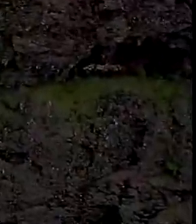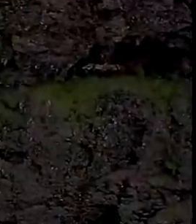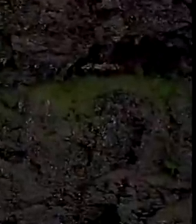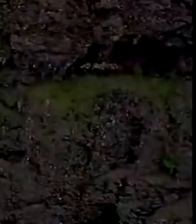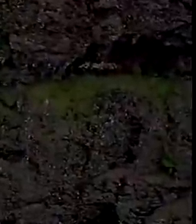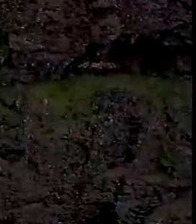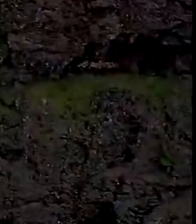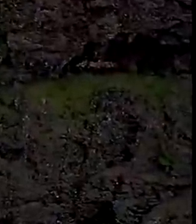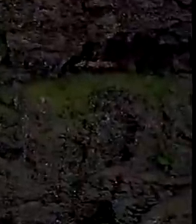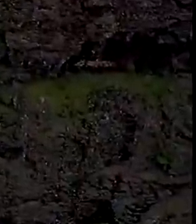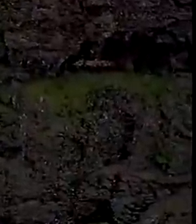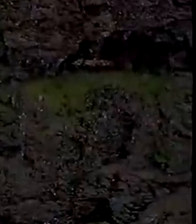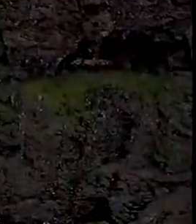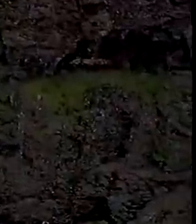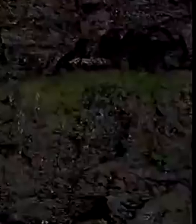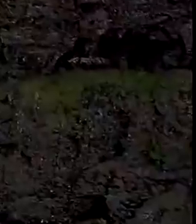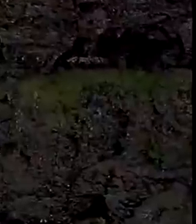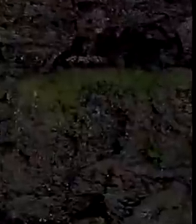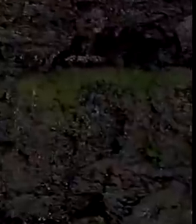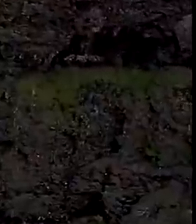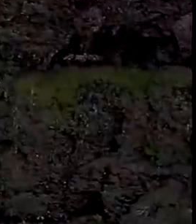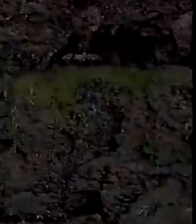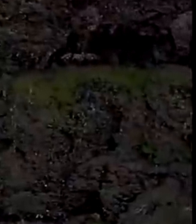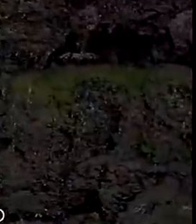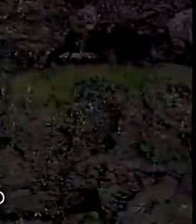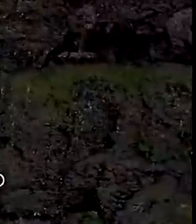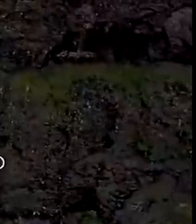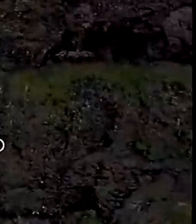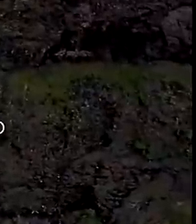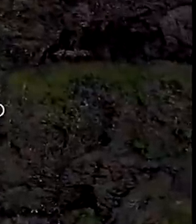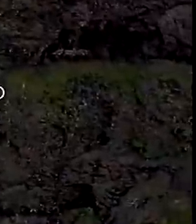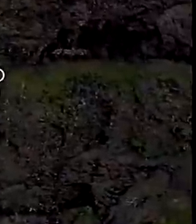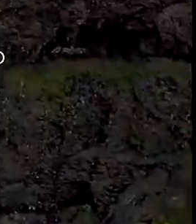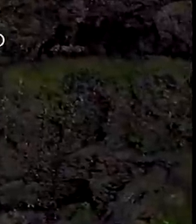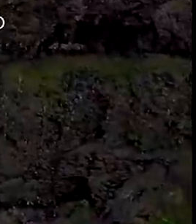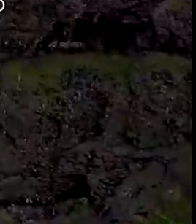E aí te amo